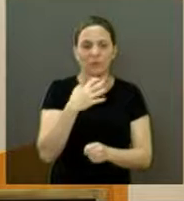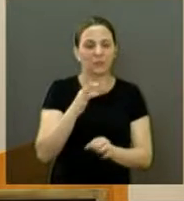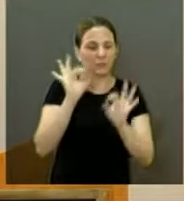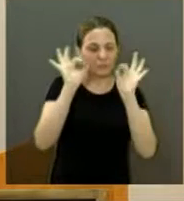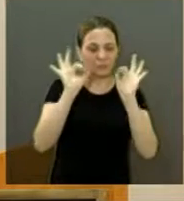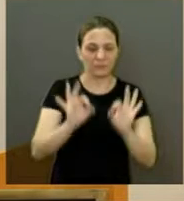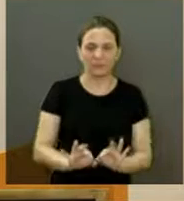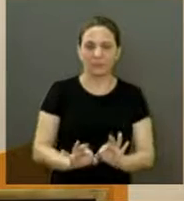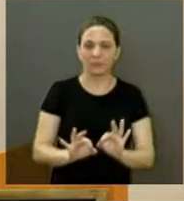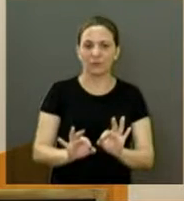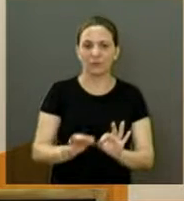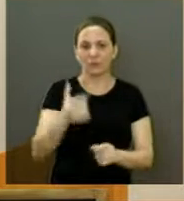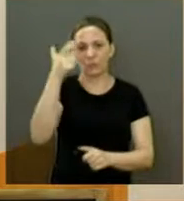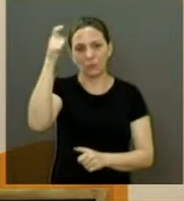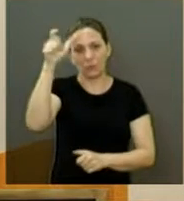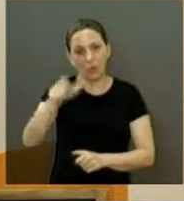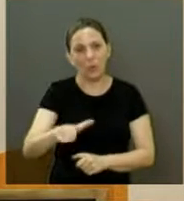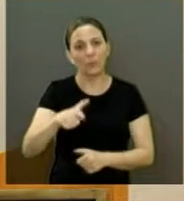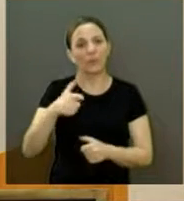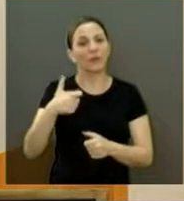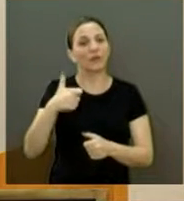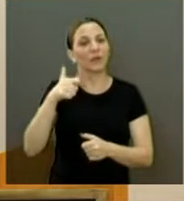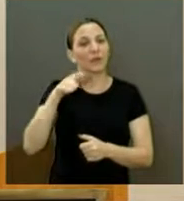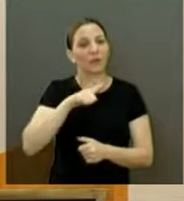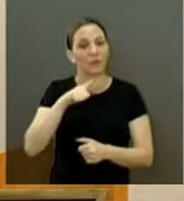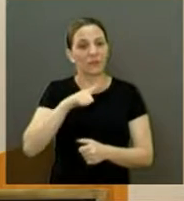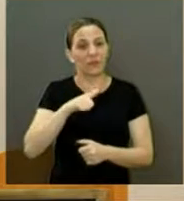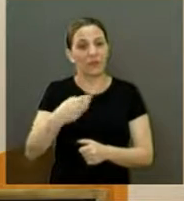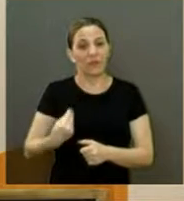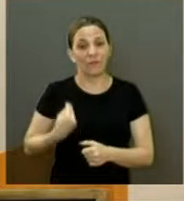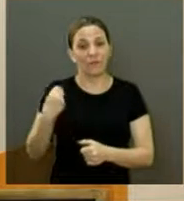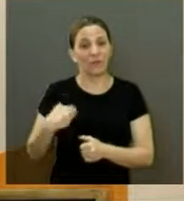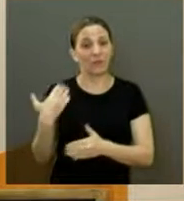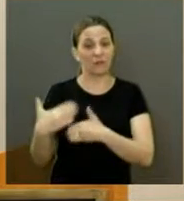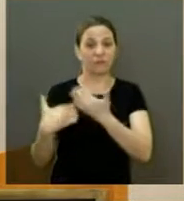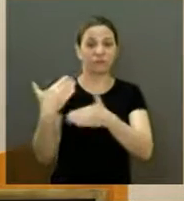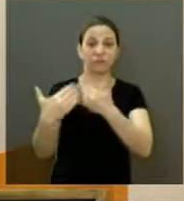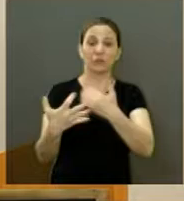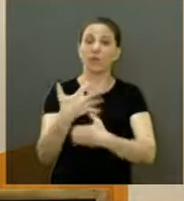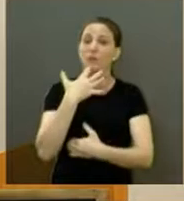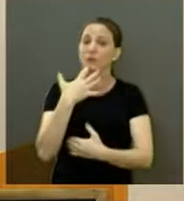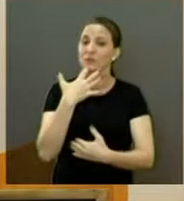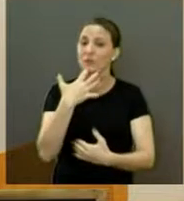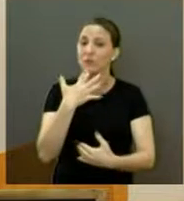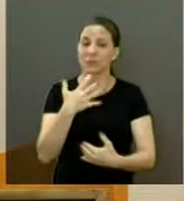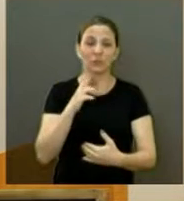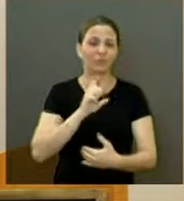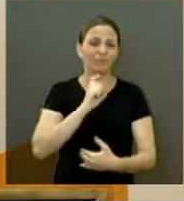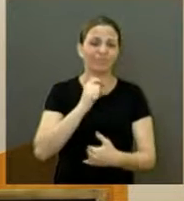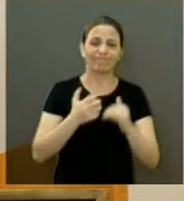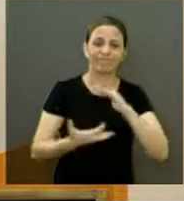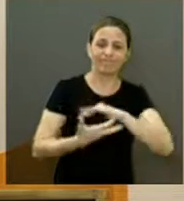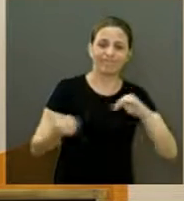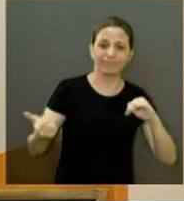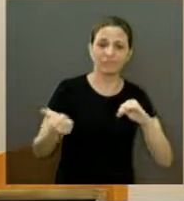do homem você pode ter porque você leva para a vida toda e é muito bom